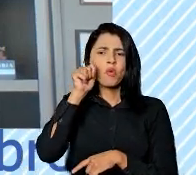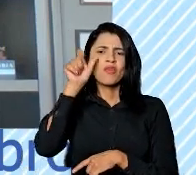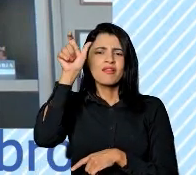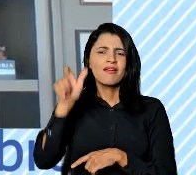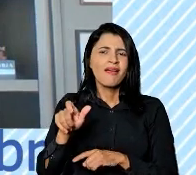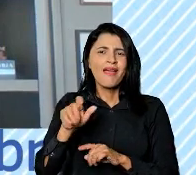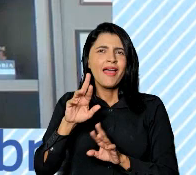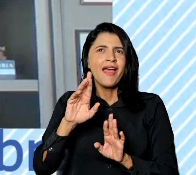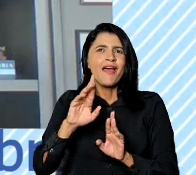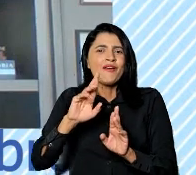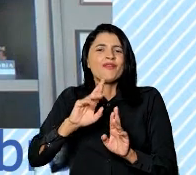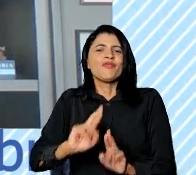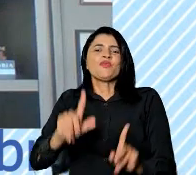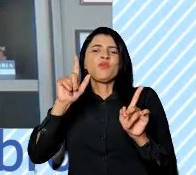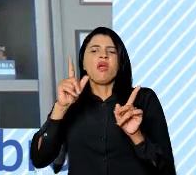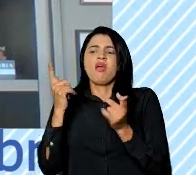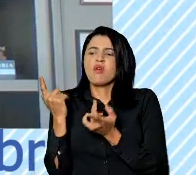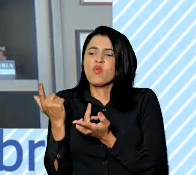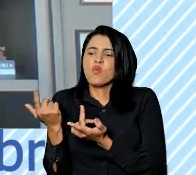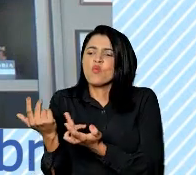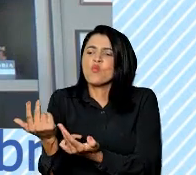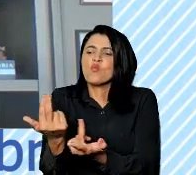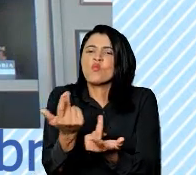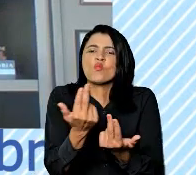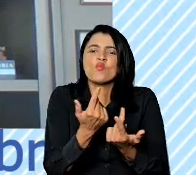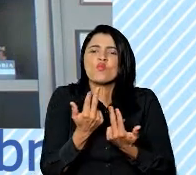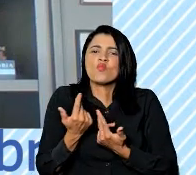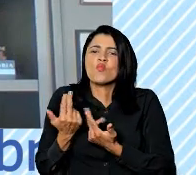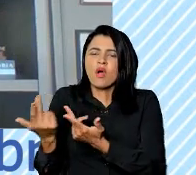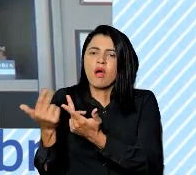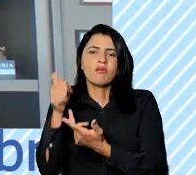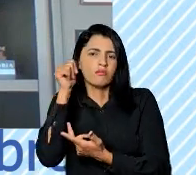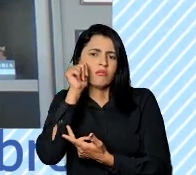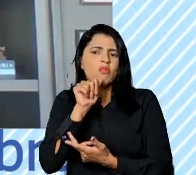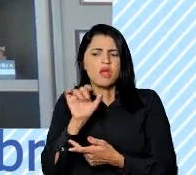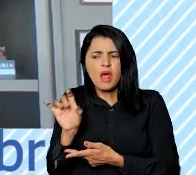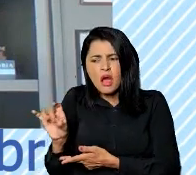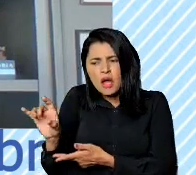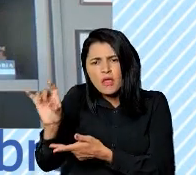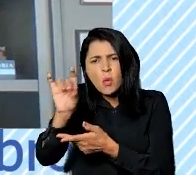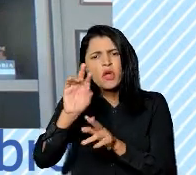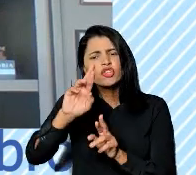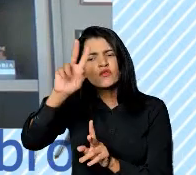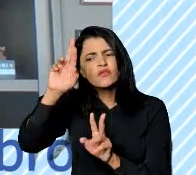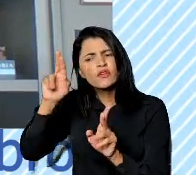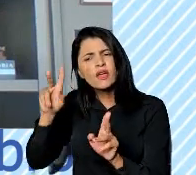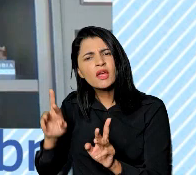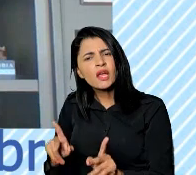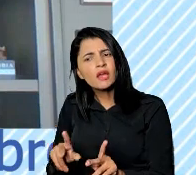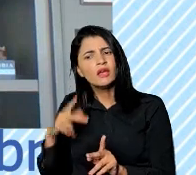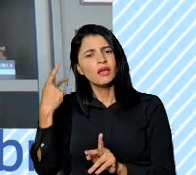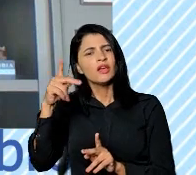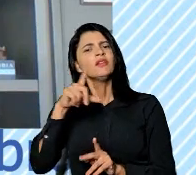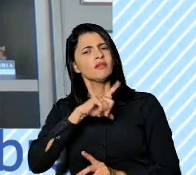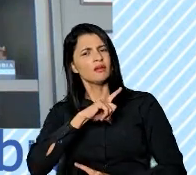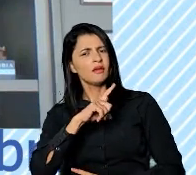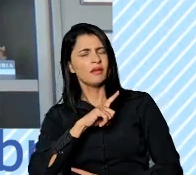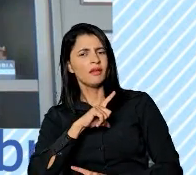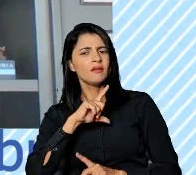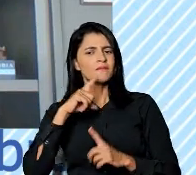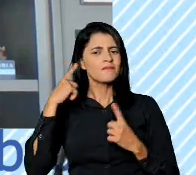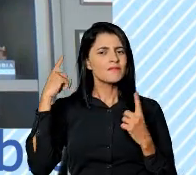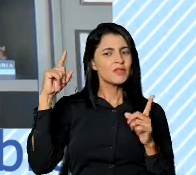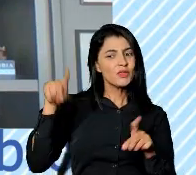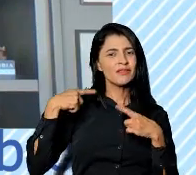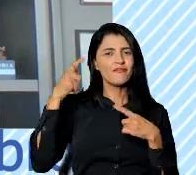essa homogeneia, como nós entendemos. As mulheres têm suas especificidades, mulheres têm suas particularidades, e os desafios de uma